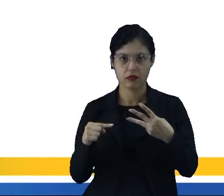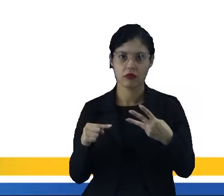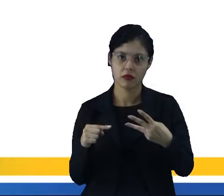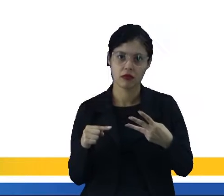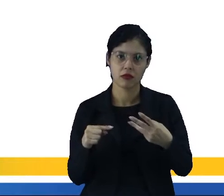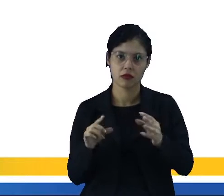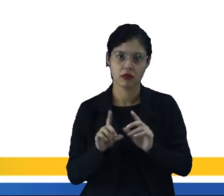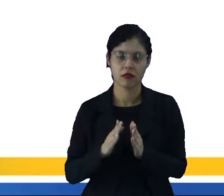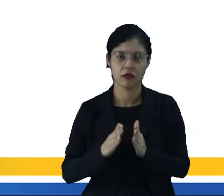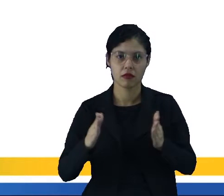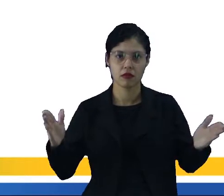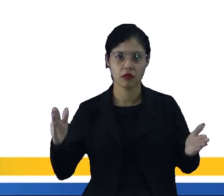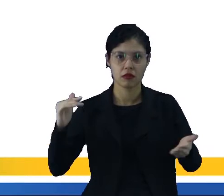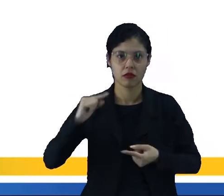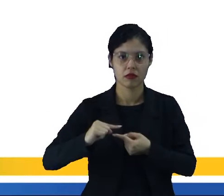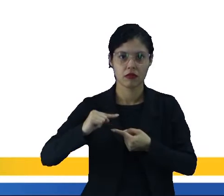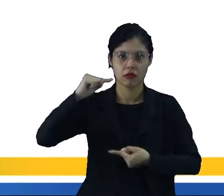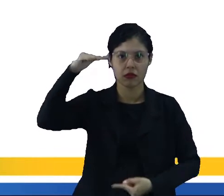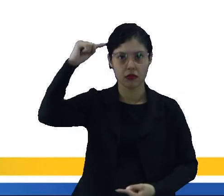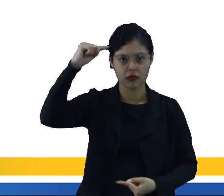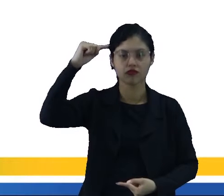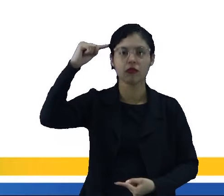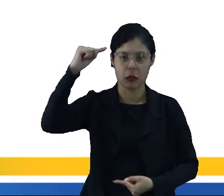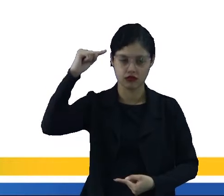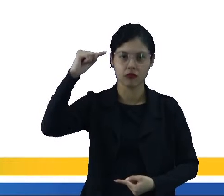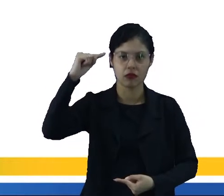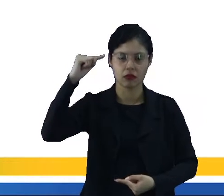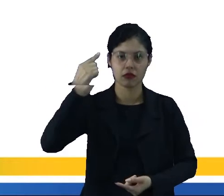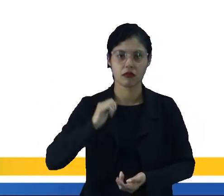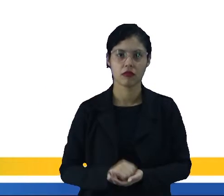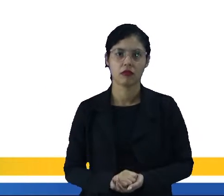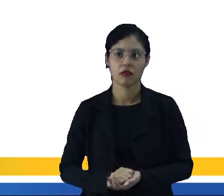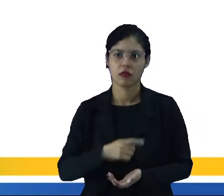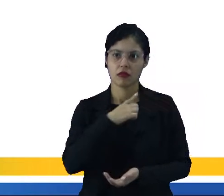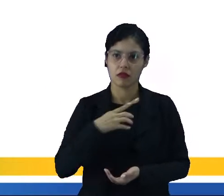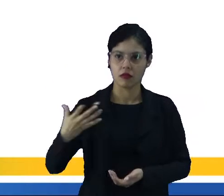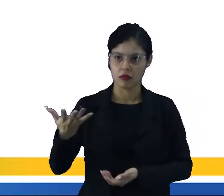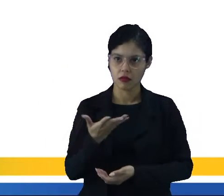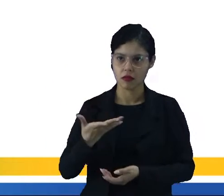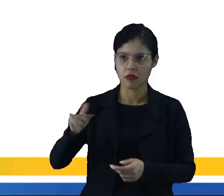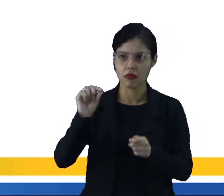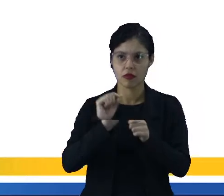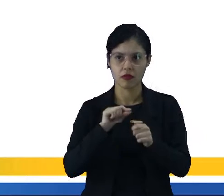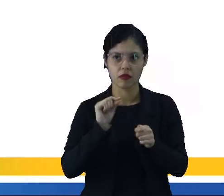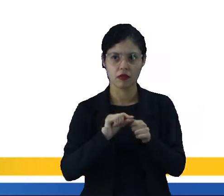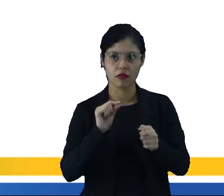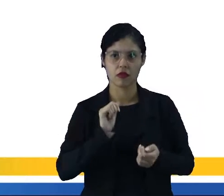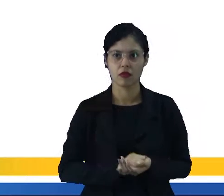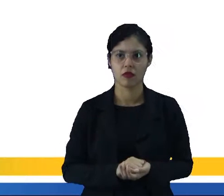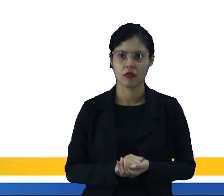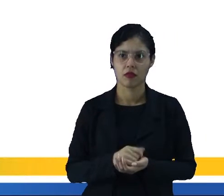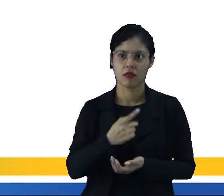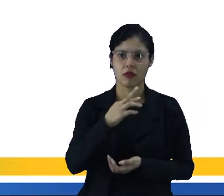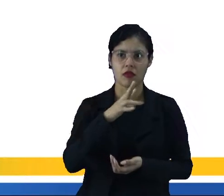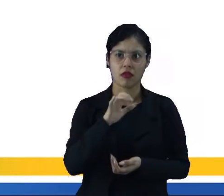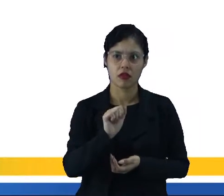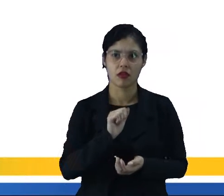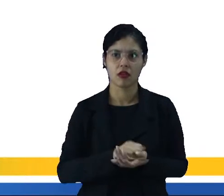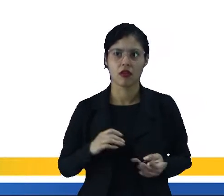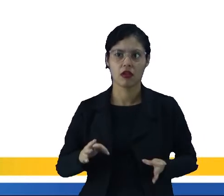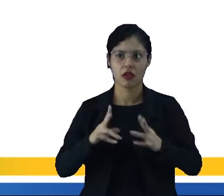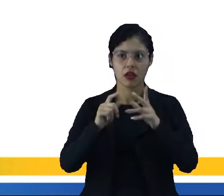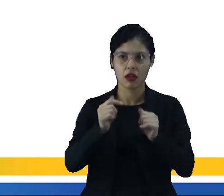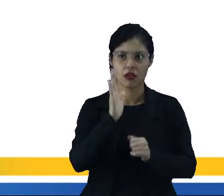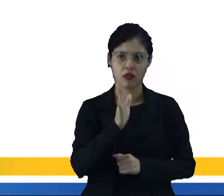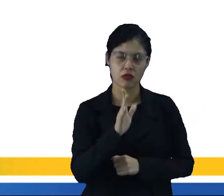Largura comprimento e altura certinho que possui uma base formada por um polígono convexo isso aqui